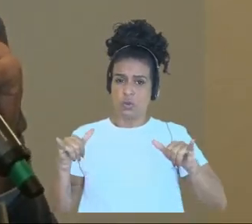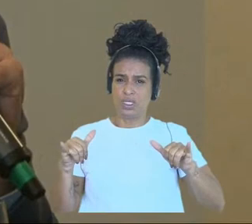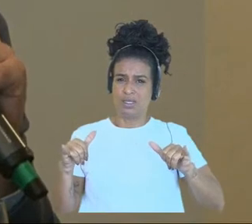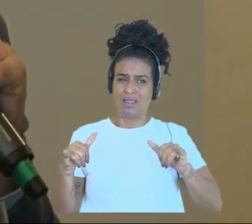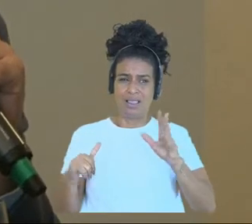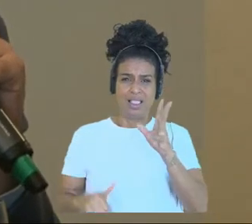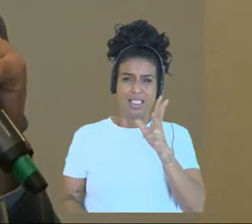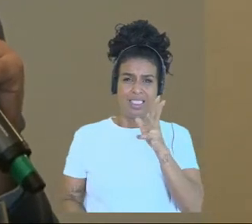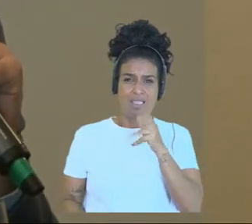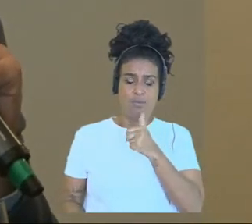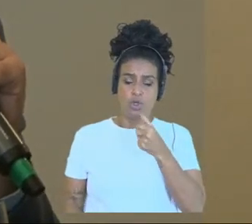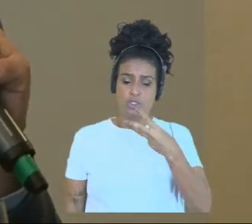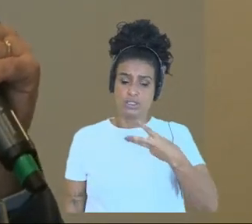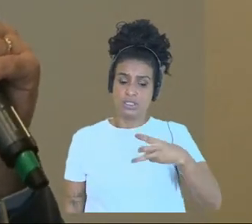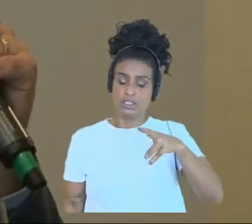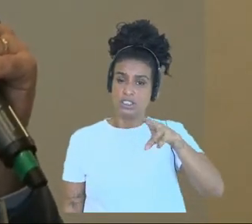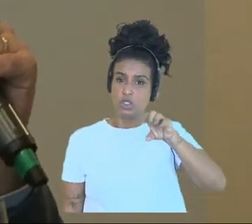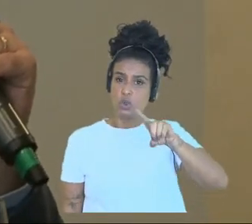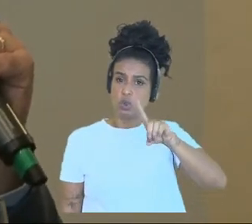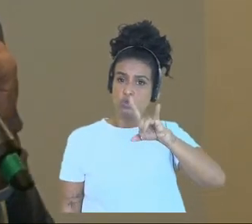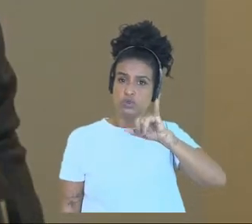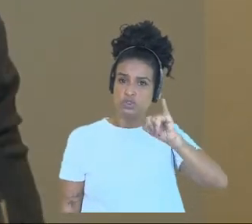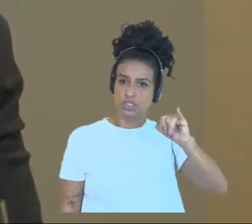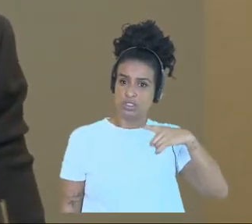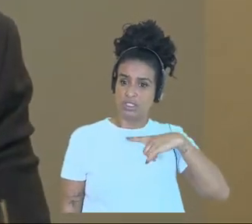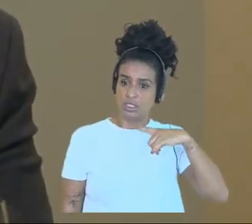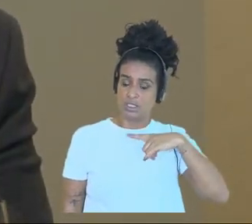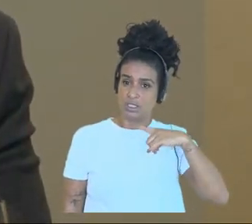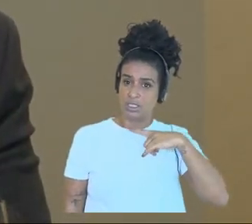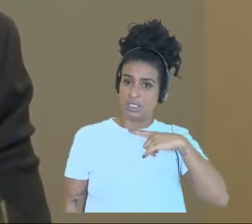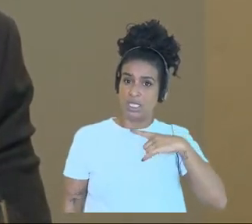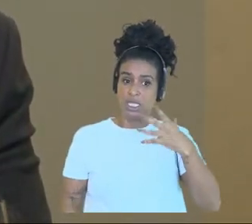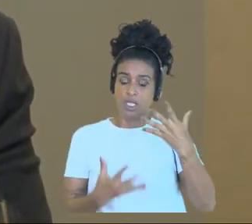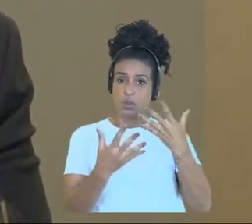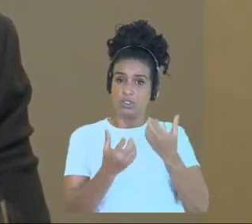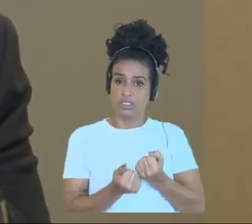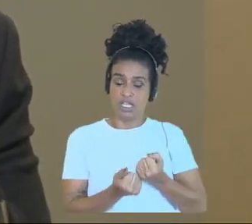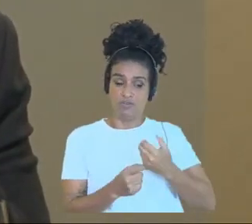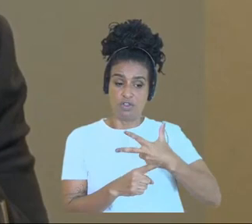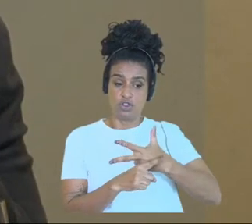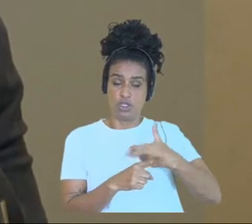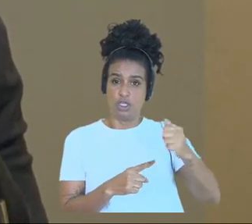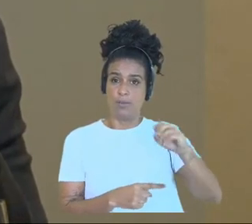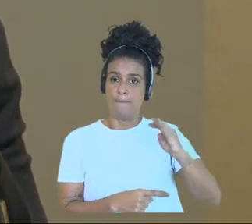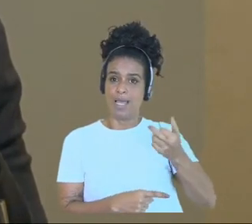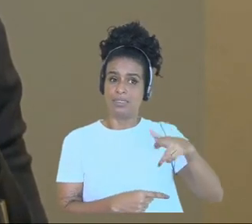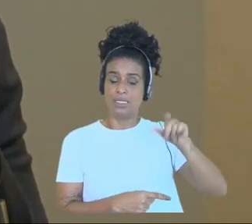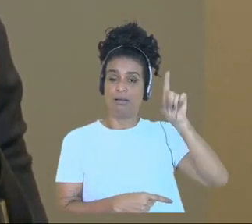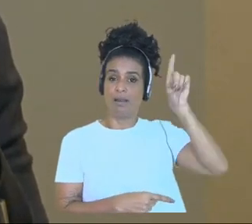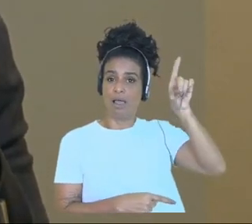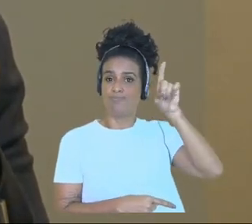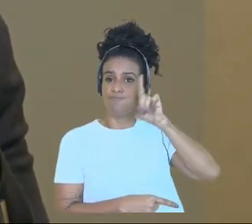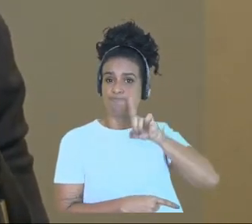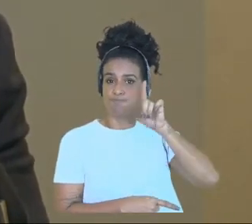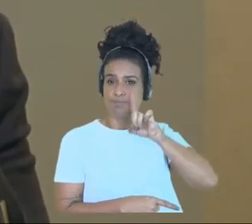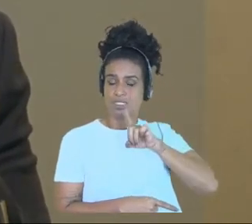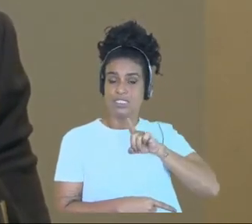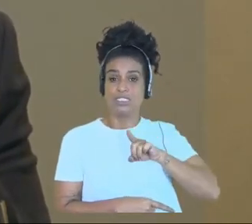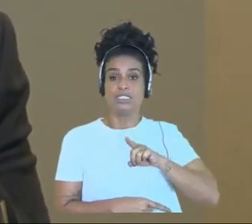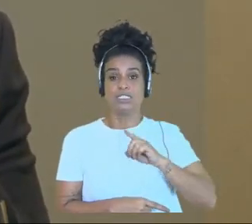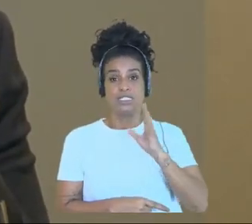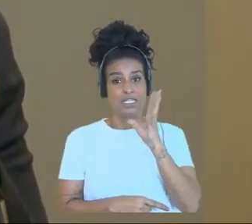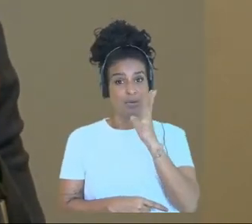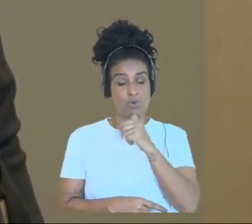Demorou 38 dias para o presidente Bolsonaro reconhecer a vitória do Biden quando ele ganha as eleições nos Estados Unidos. Demorou